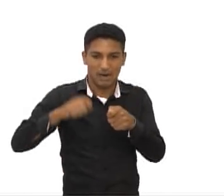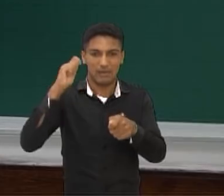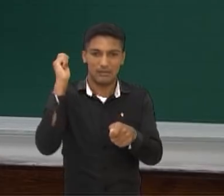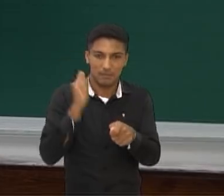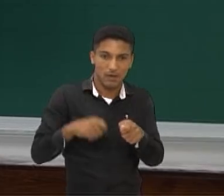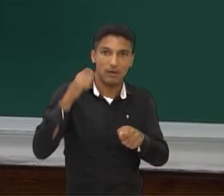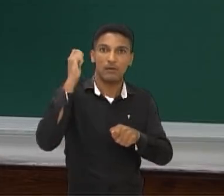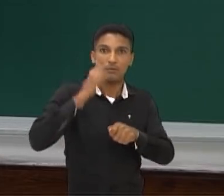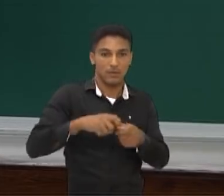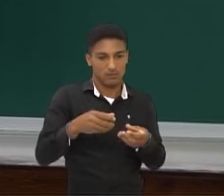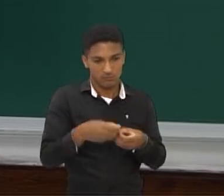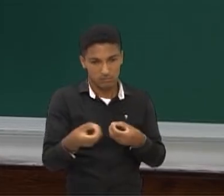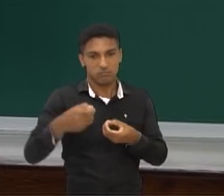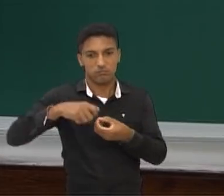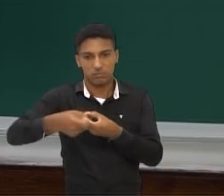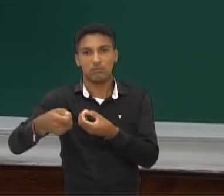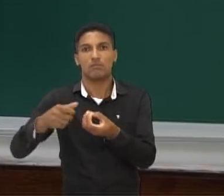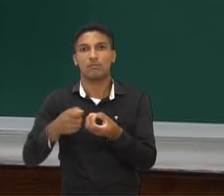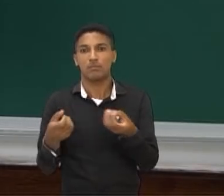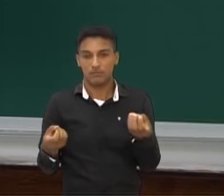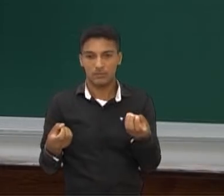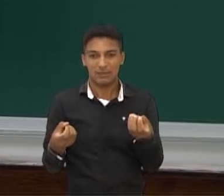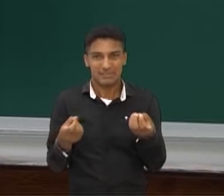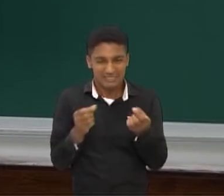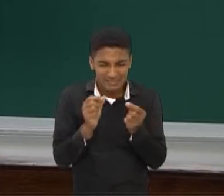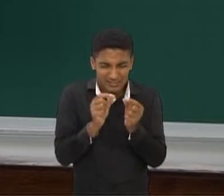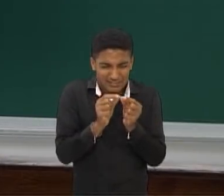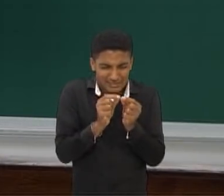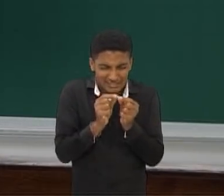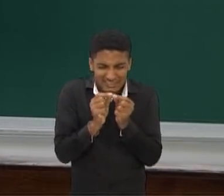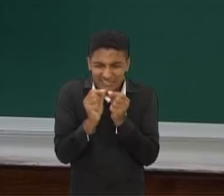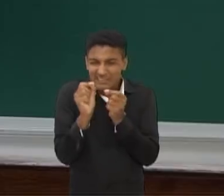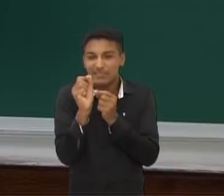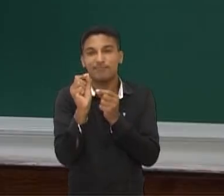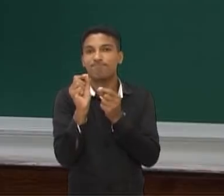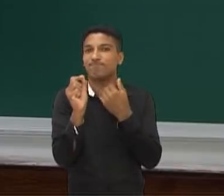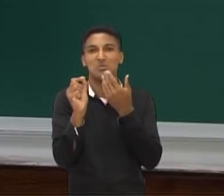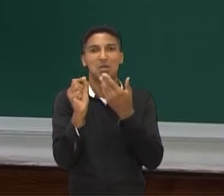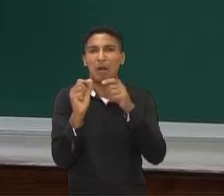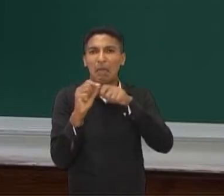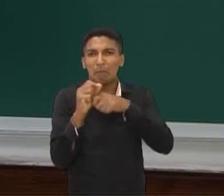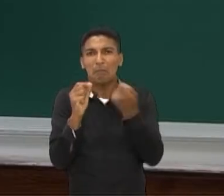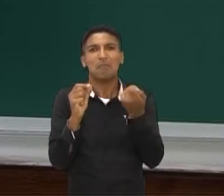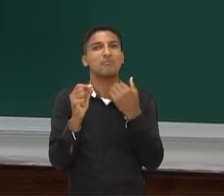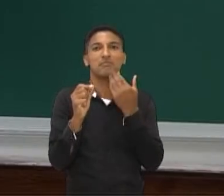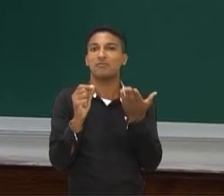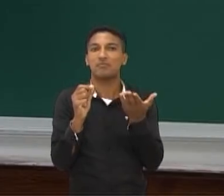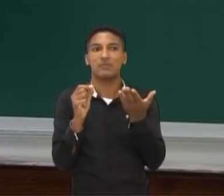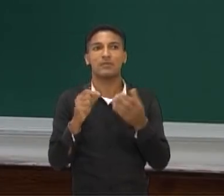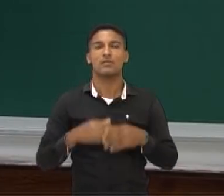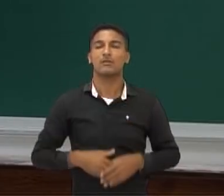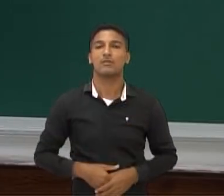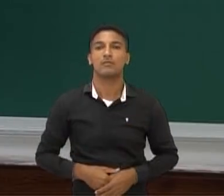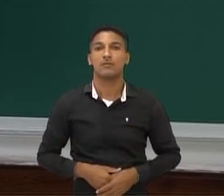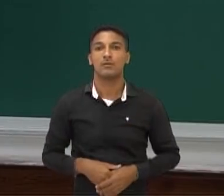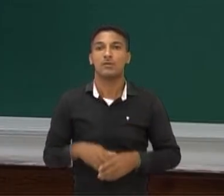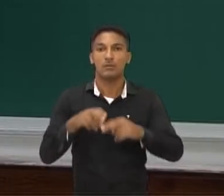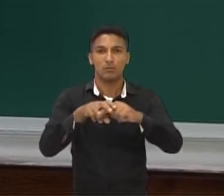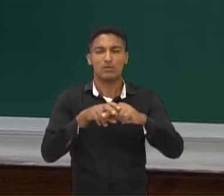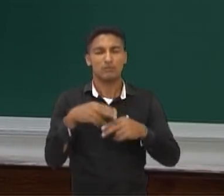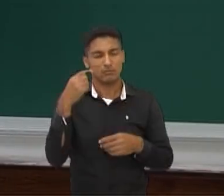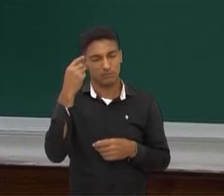chegar um momento em que eu não consigo dividir mais. E eles pensaram no seguinte,